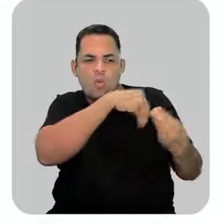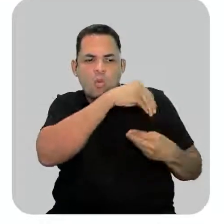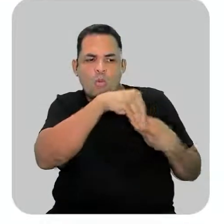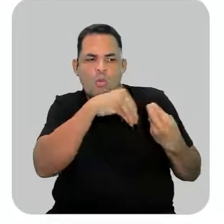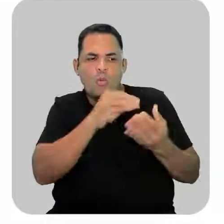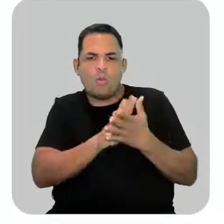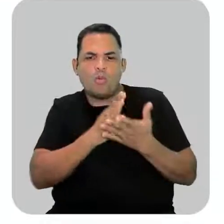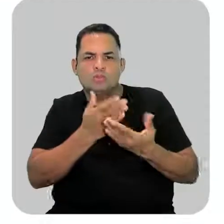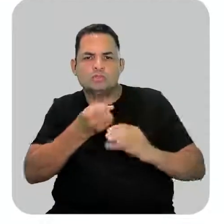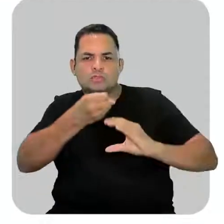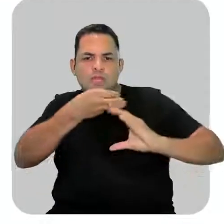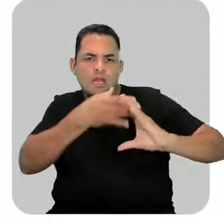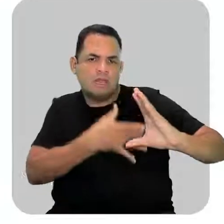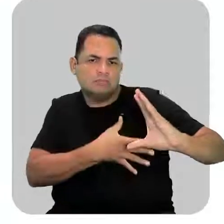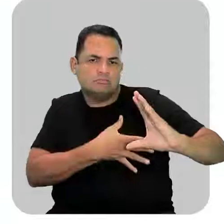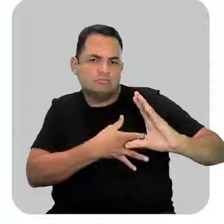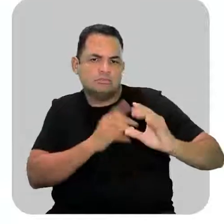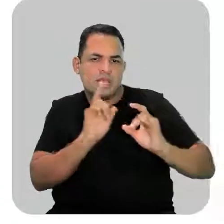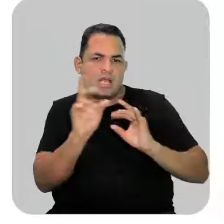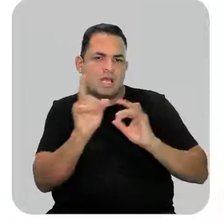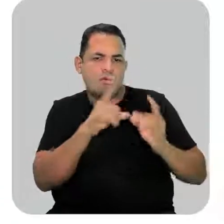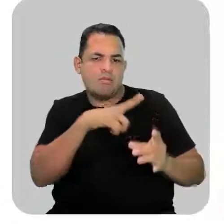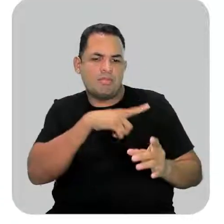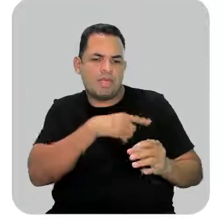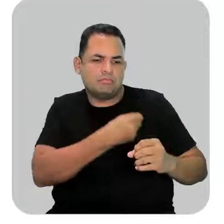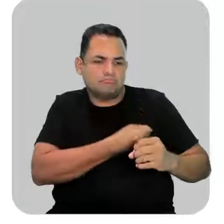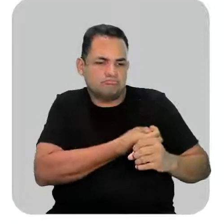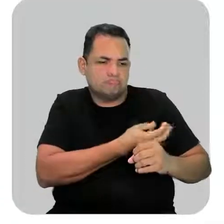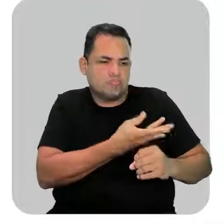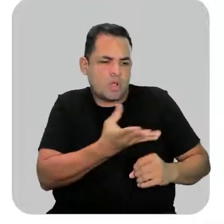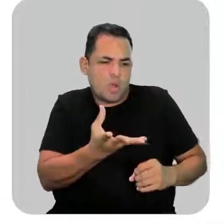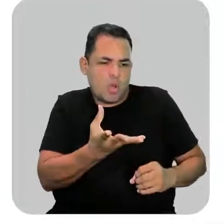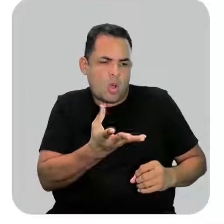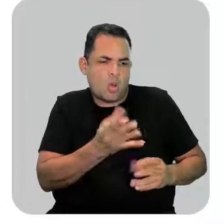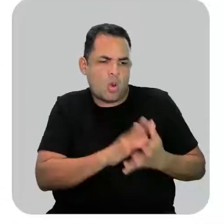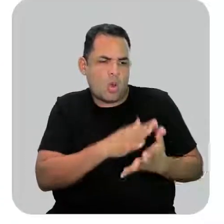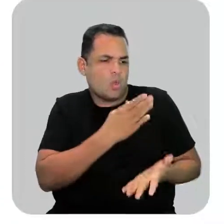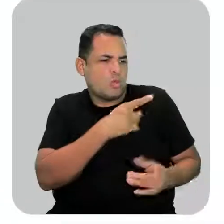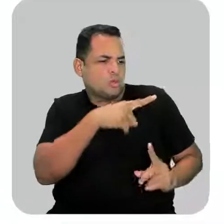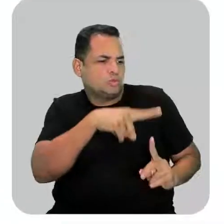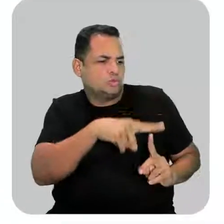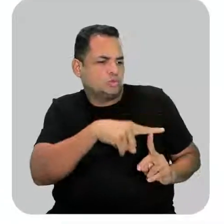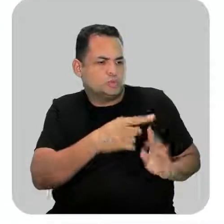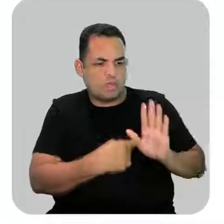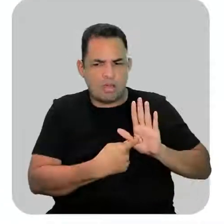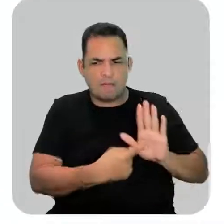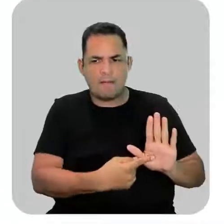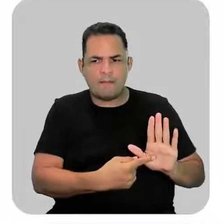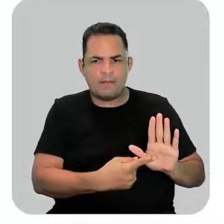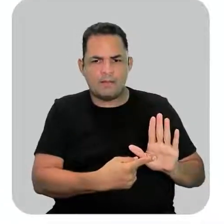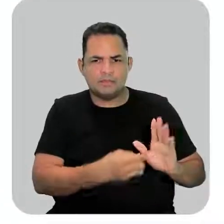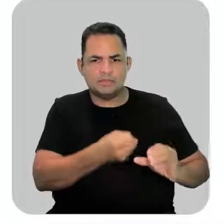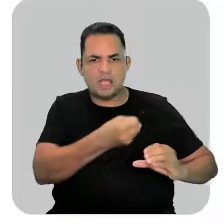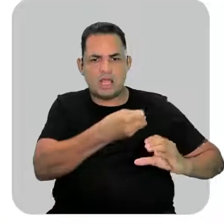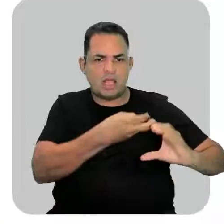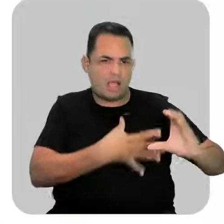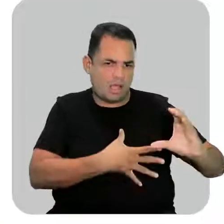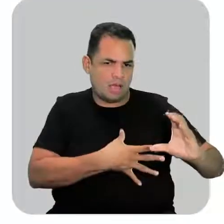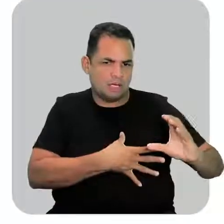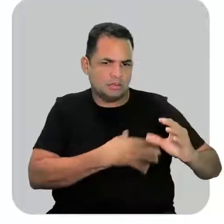vai agrupar ali, né, uma quantidade, uns tipos de compostos que apresentem